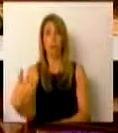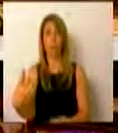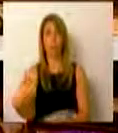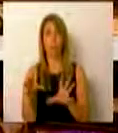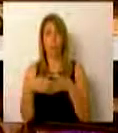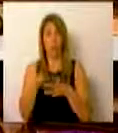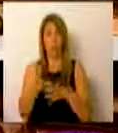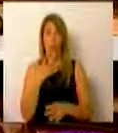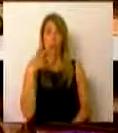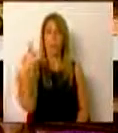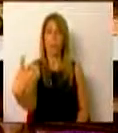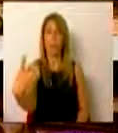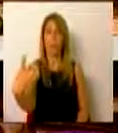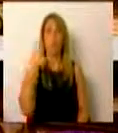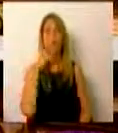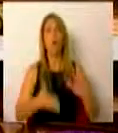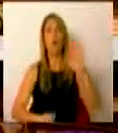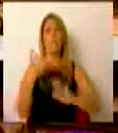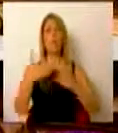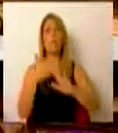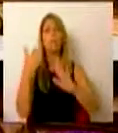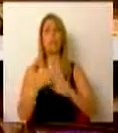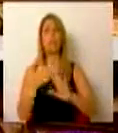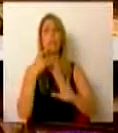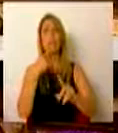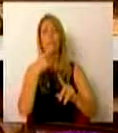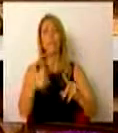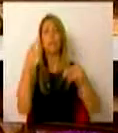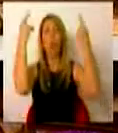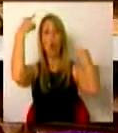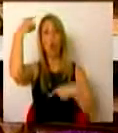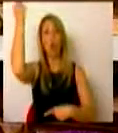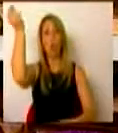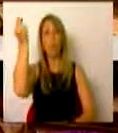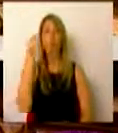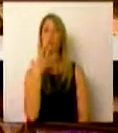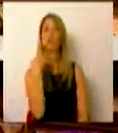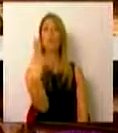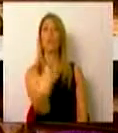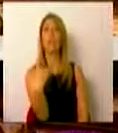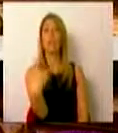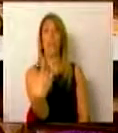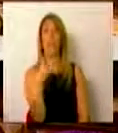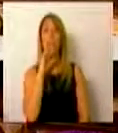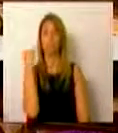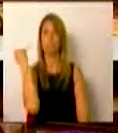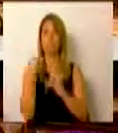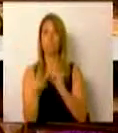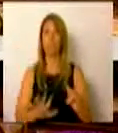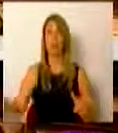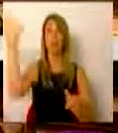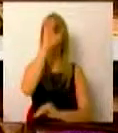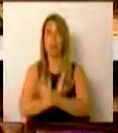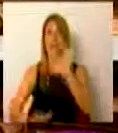considerados, com a emergência dos chamados lobos solitários, com a disseminação do perigo no espaço europeu e, portanto,